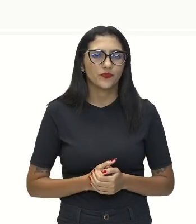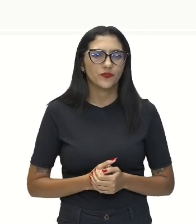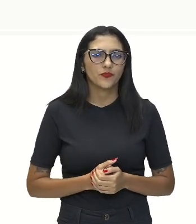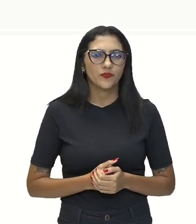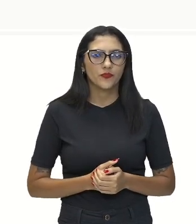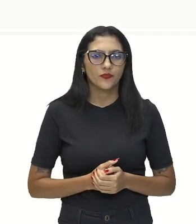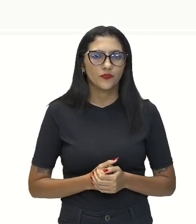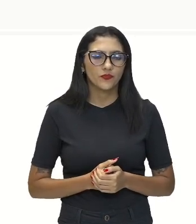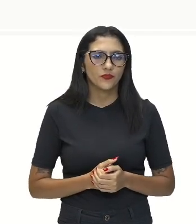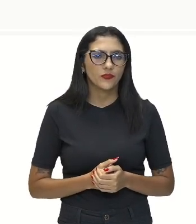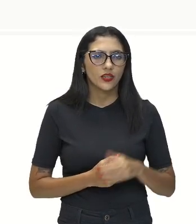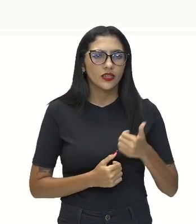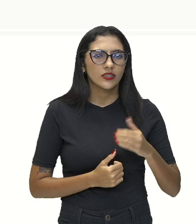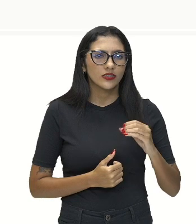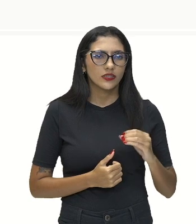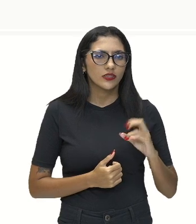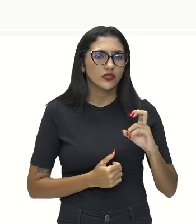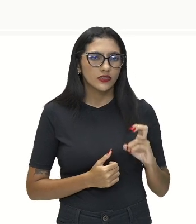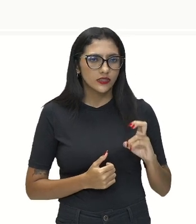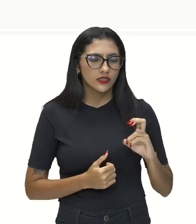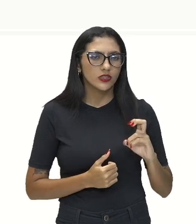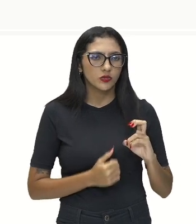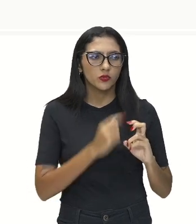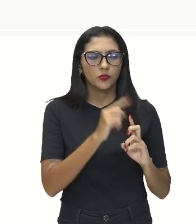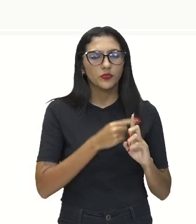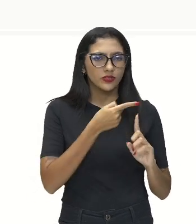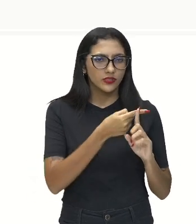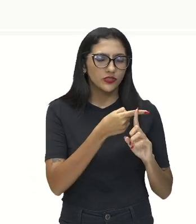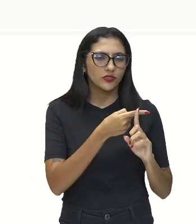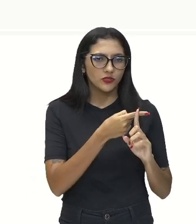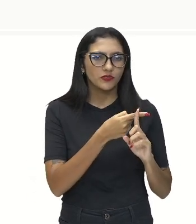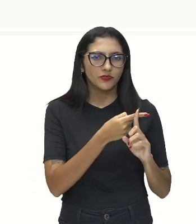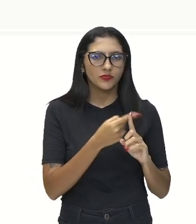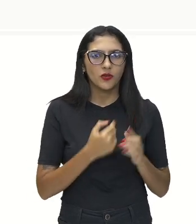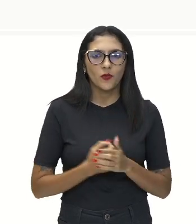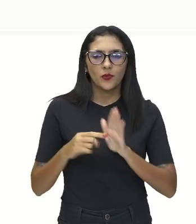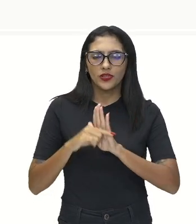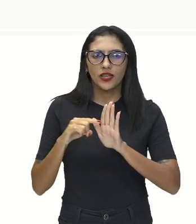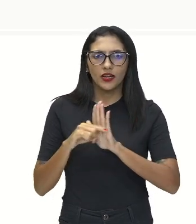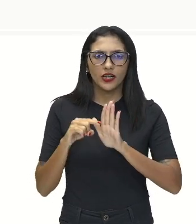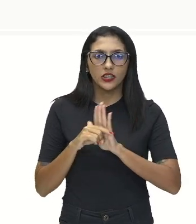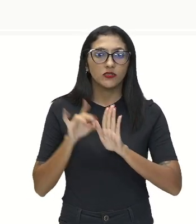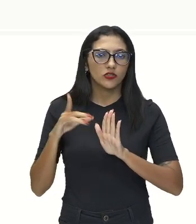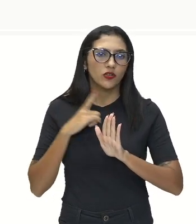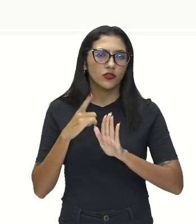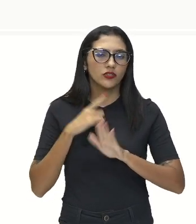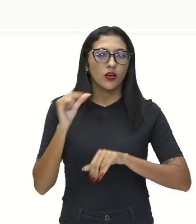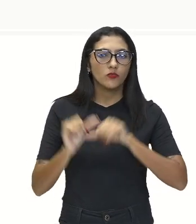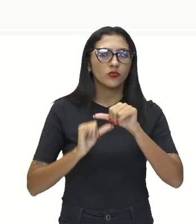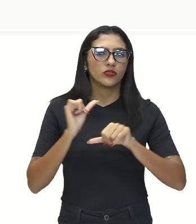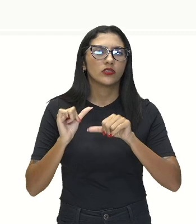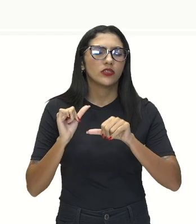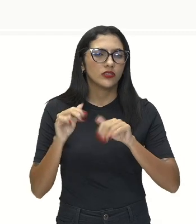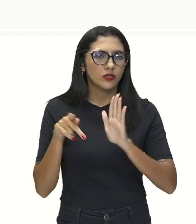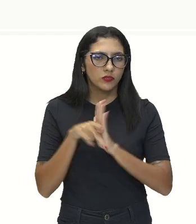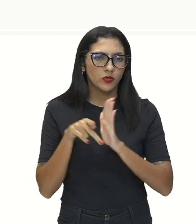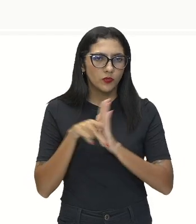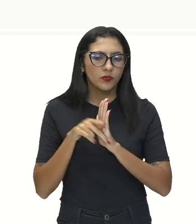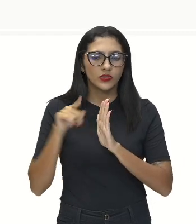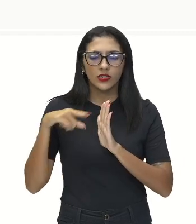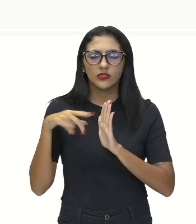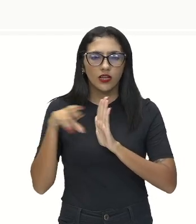subtração, tá? Eu invertendo esses valores, eu já vou ter alguma inconsistência na minha